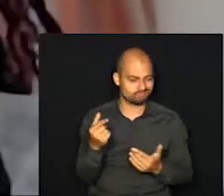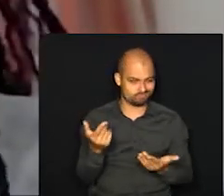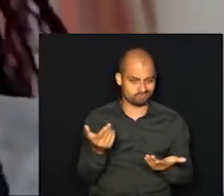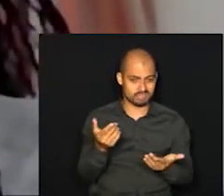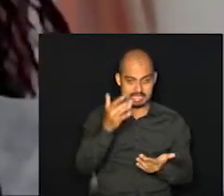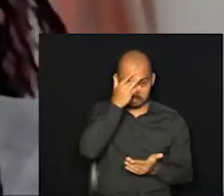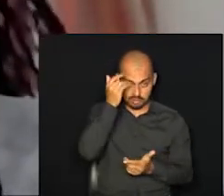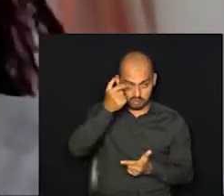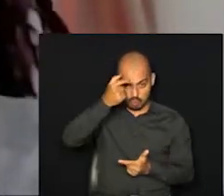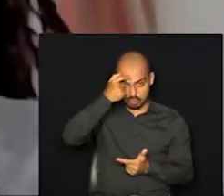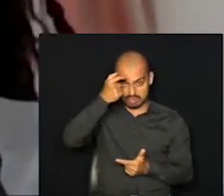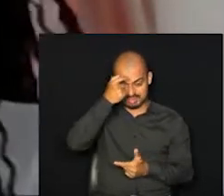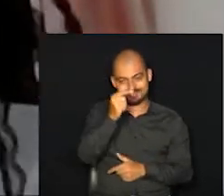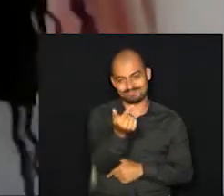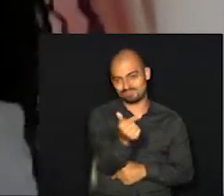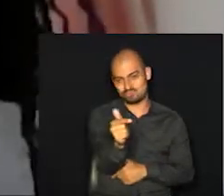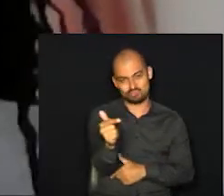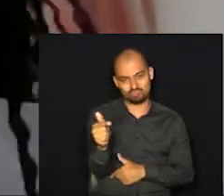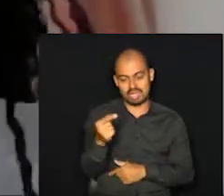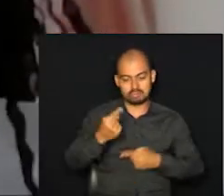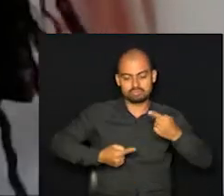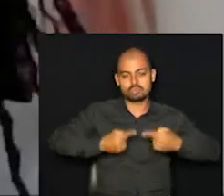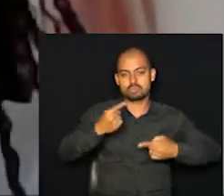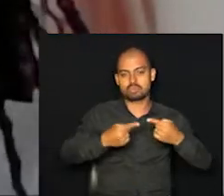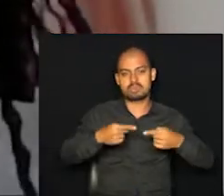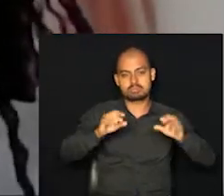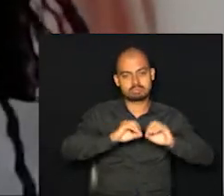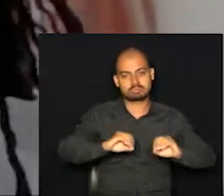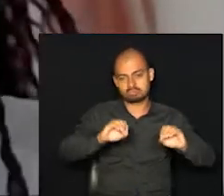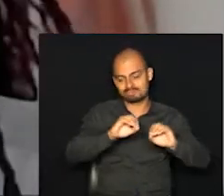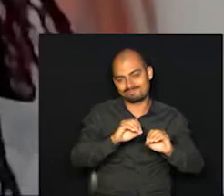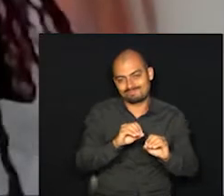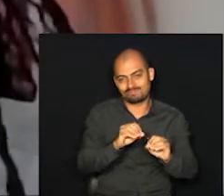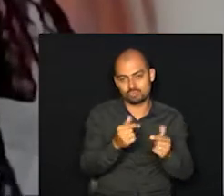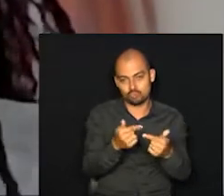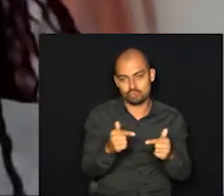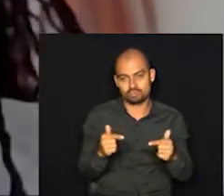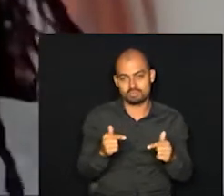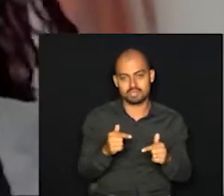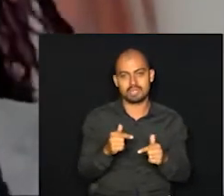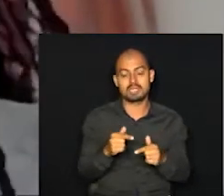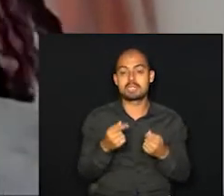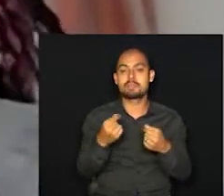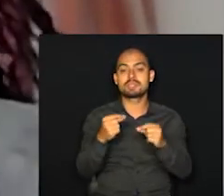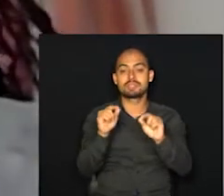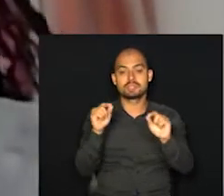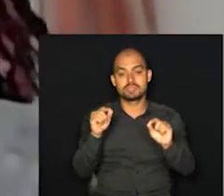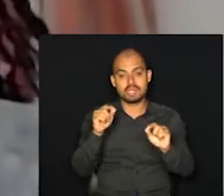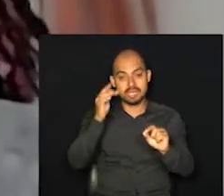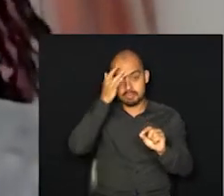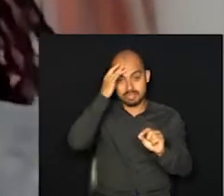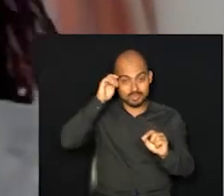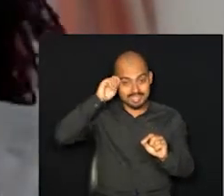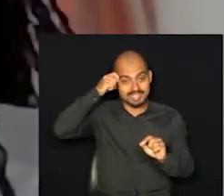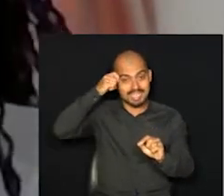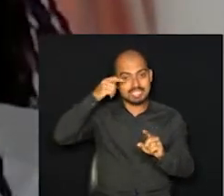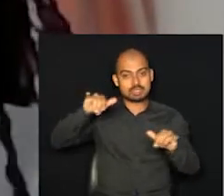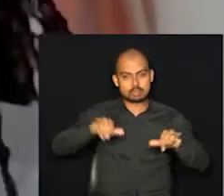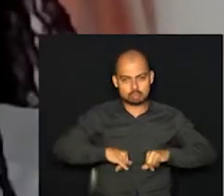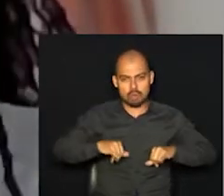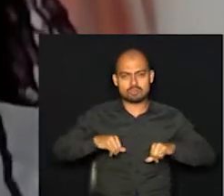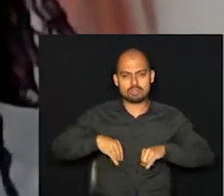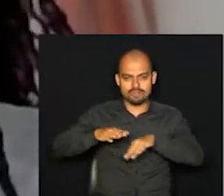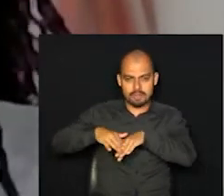tem sido feita essa discussão adequadamente, de que realmente as pessoas negras estão sofrendo maior